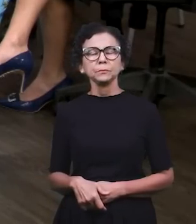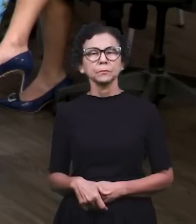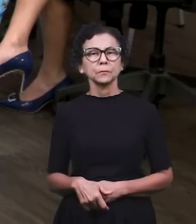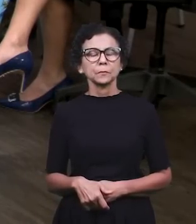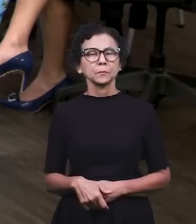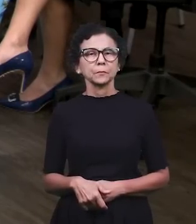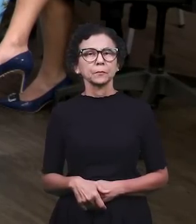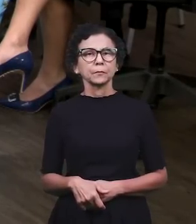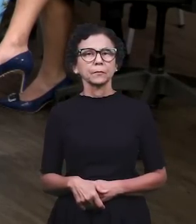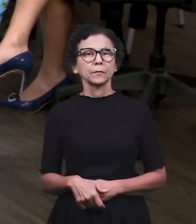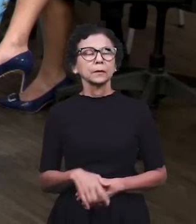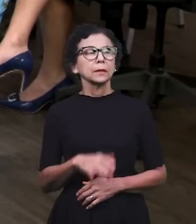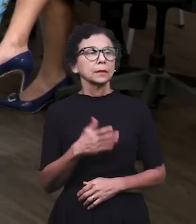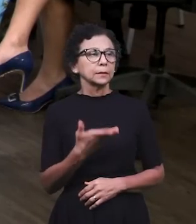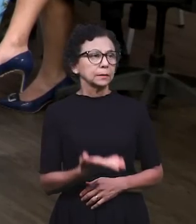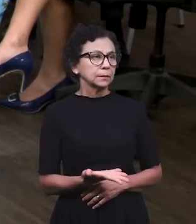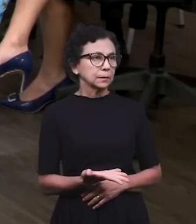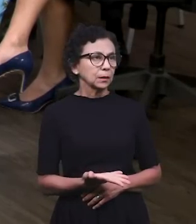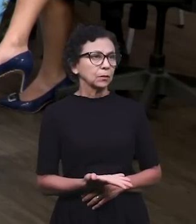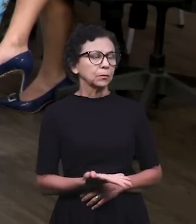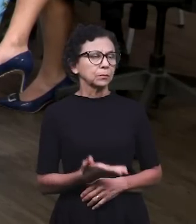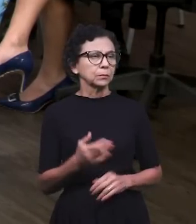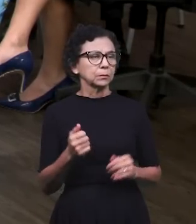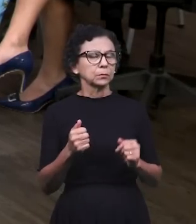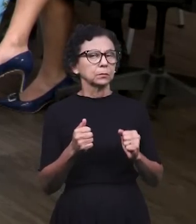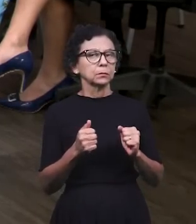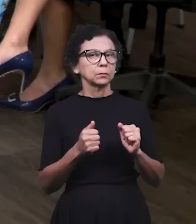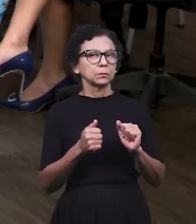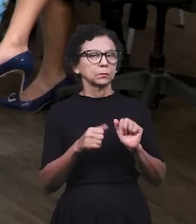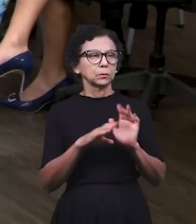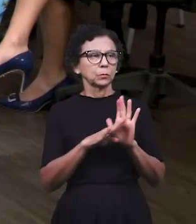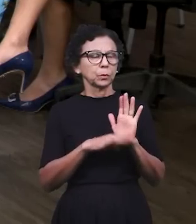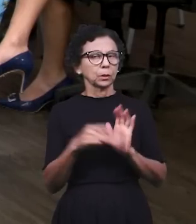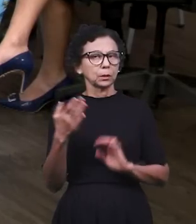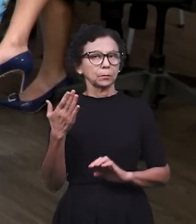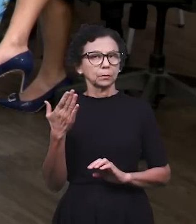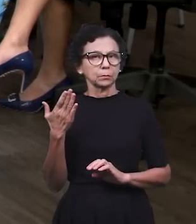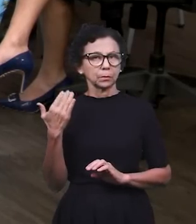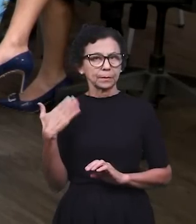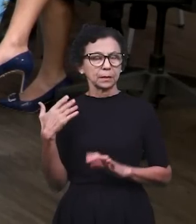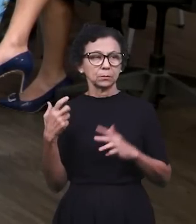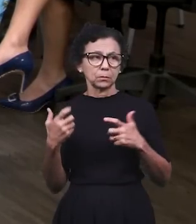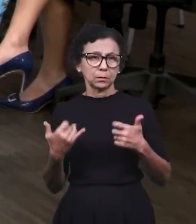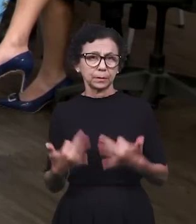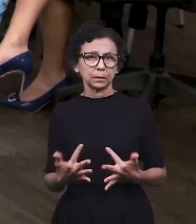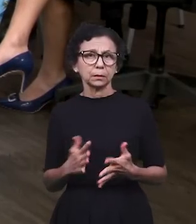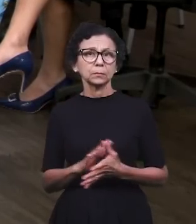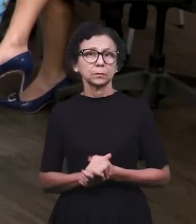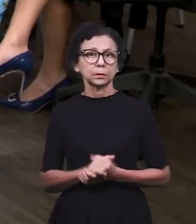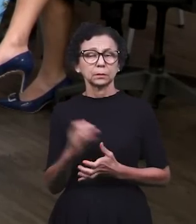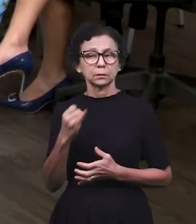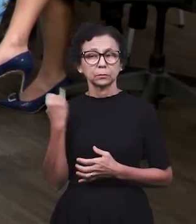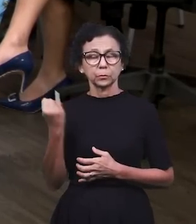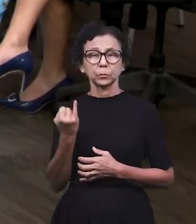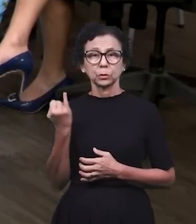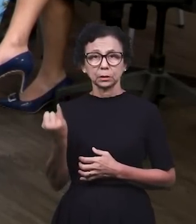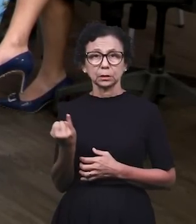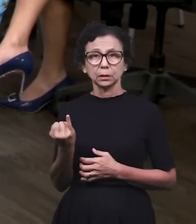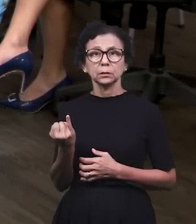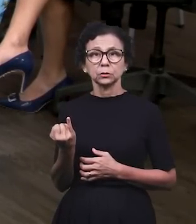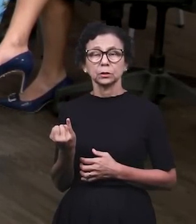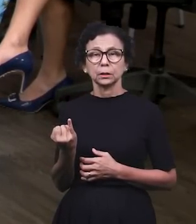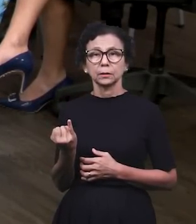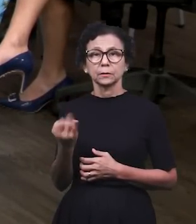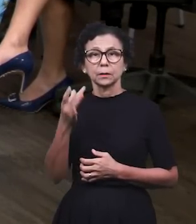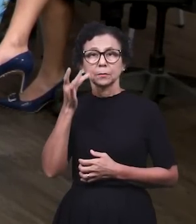que nós trouxemos no programa anterior, da necessidade de estar na congregação, o senhor tem um projeto para o irmão tem que estar ali para receber a